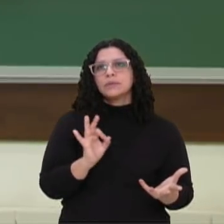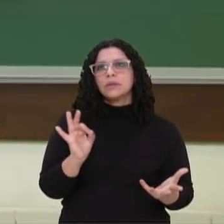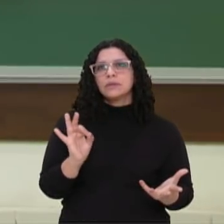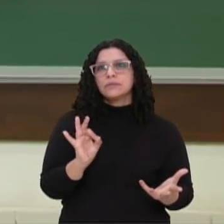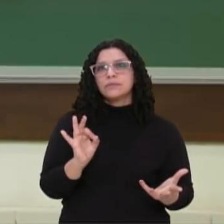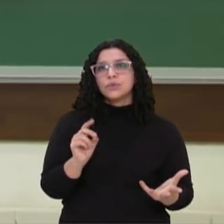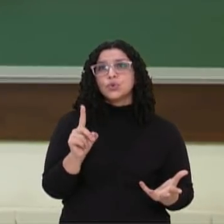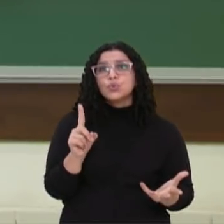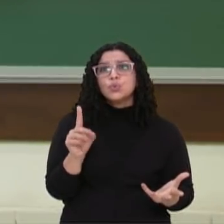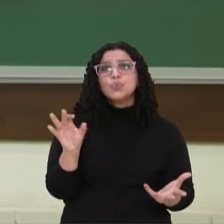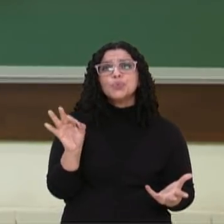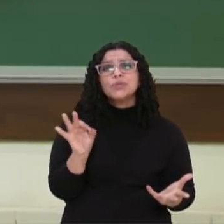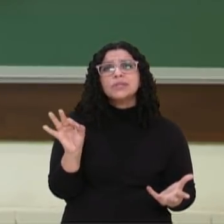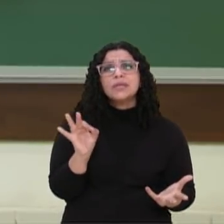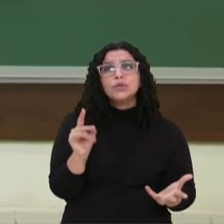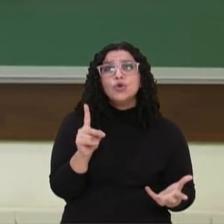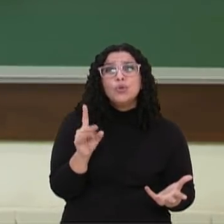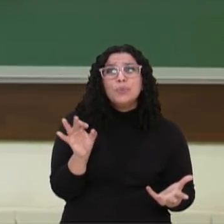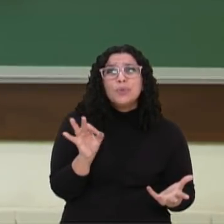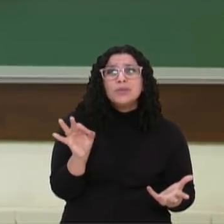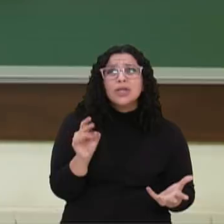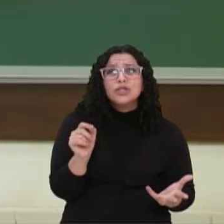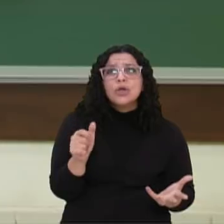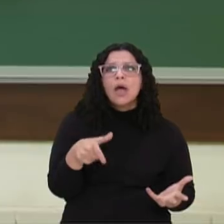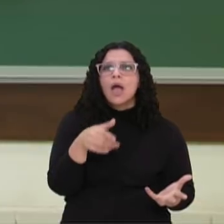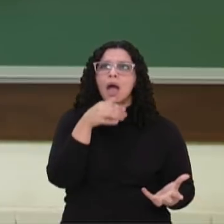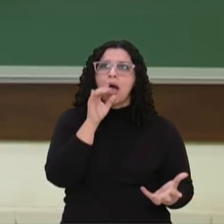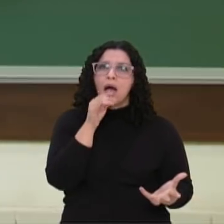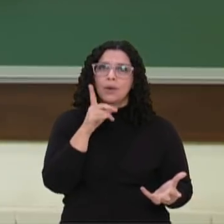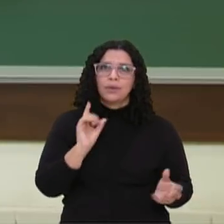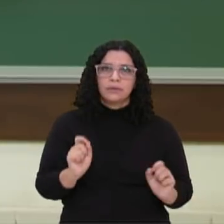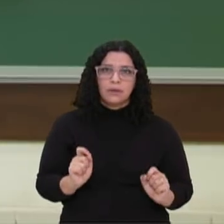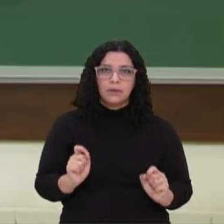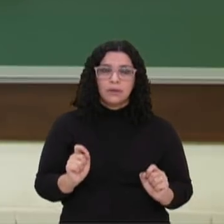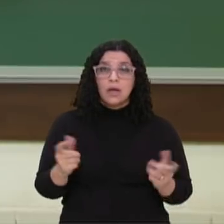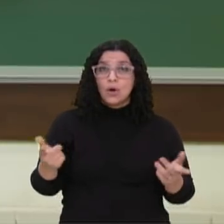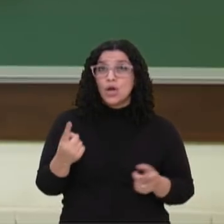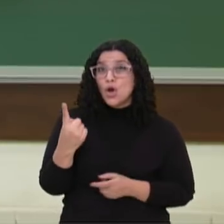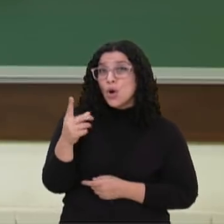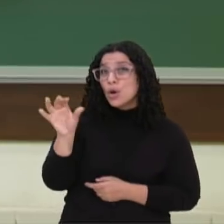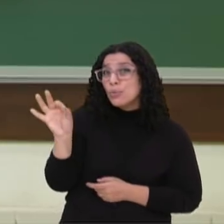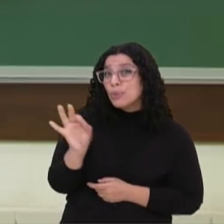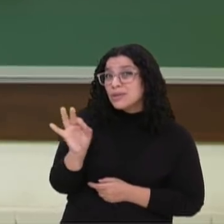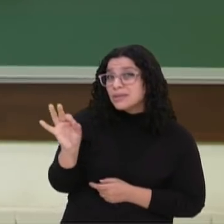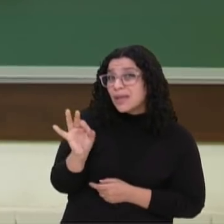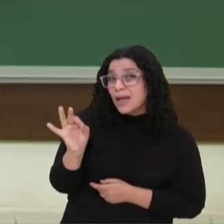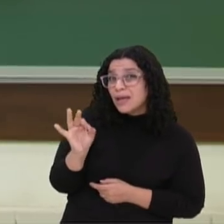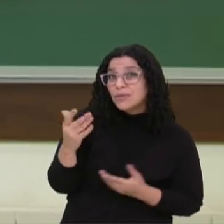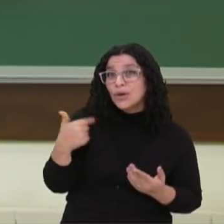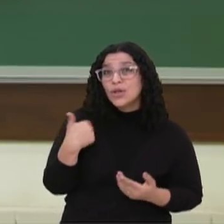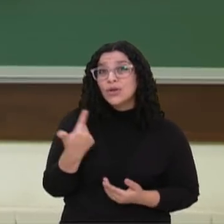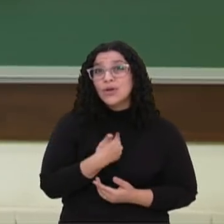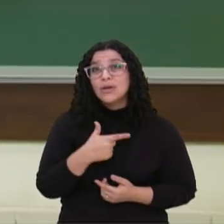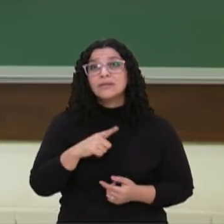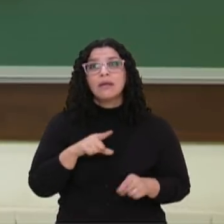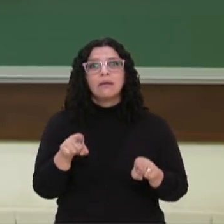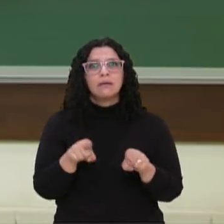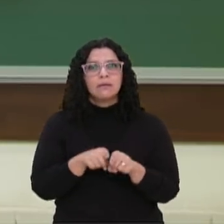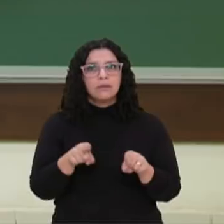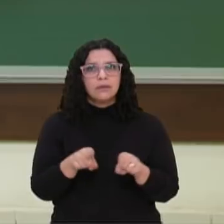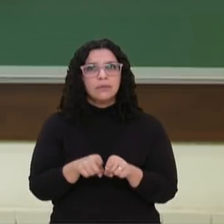71%, nós temos 1%. E outro dado, desse 1%, nós temos